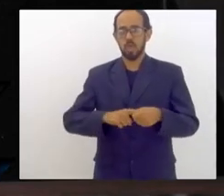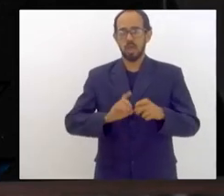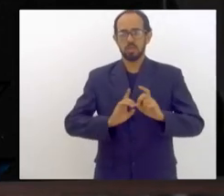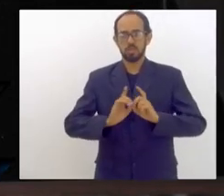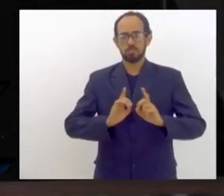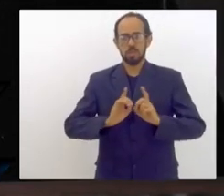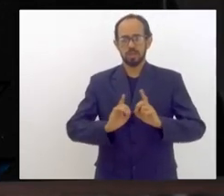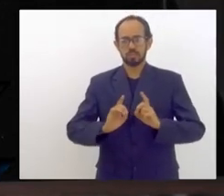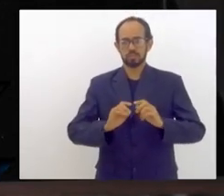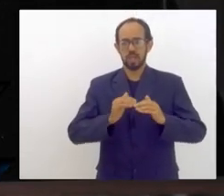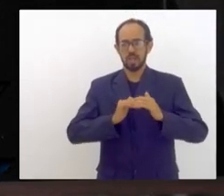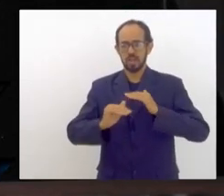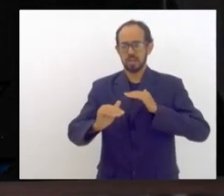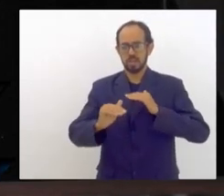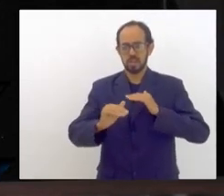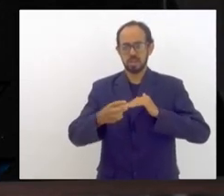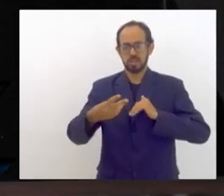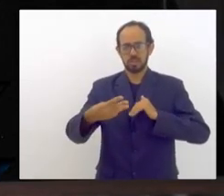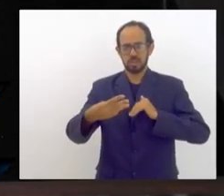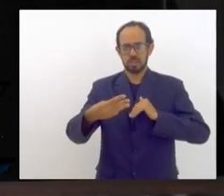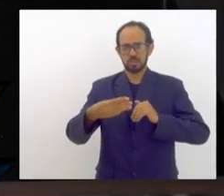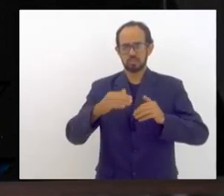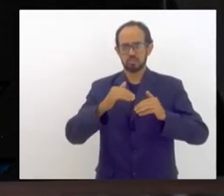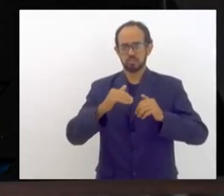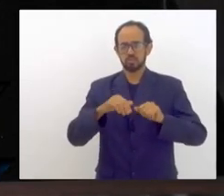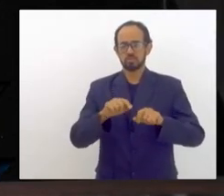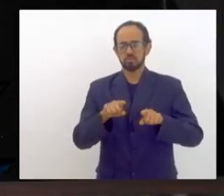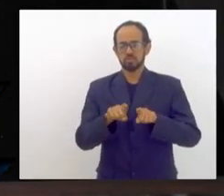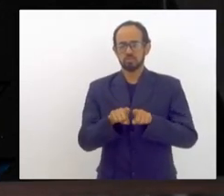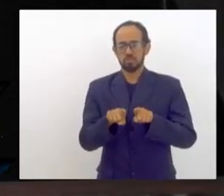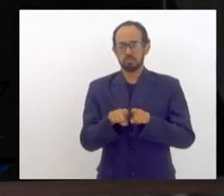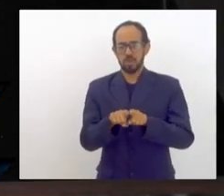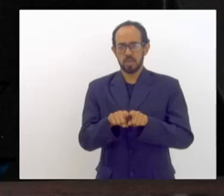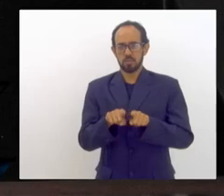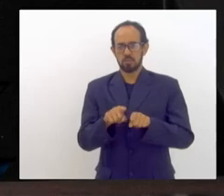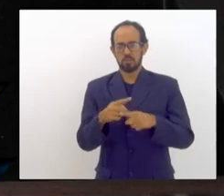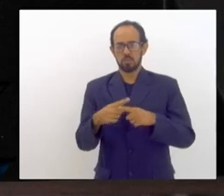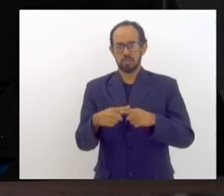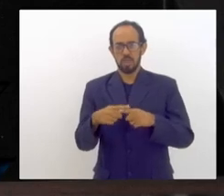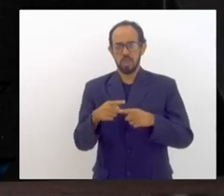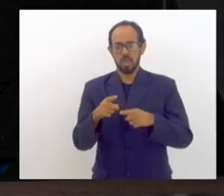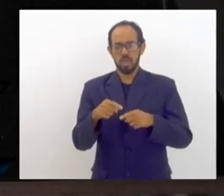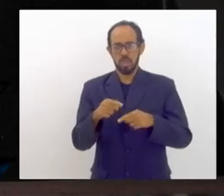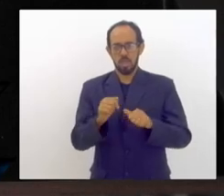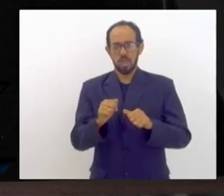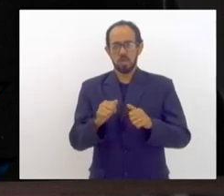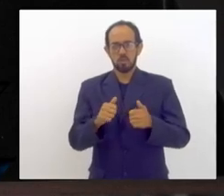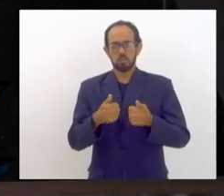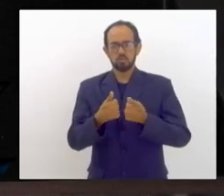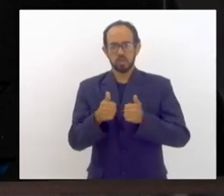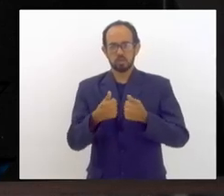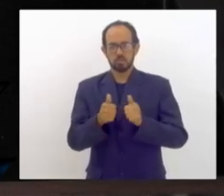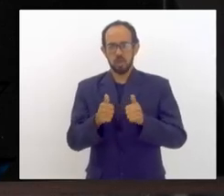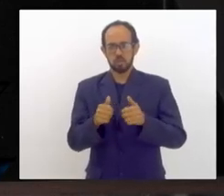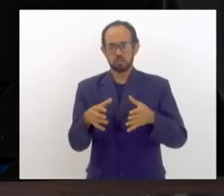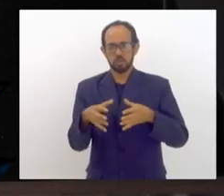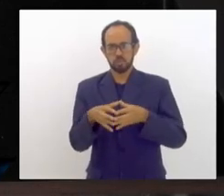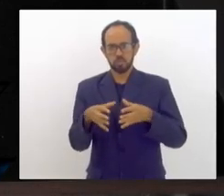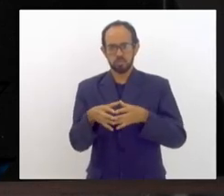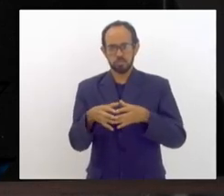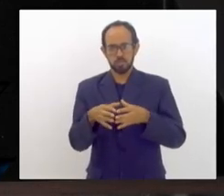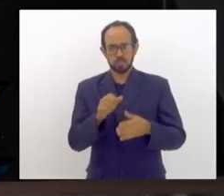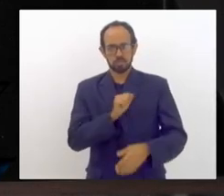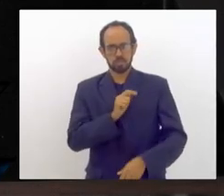metrô. Hoje o debate sobre a linha 3 do metrô é fundamental, porque é transporte de massa real e efetivo, não apenas para São Gonçalo, mas também